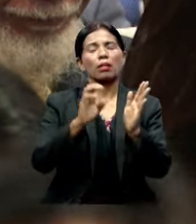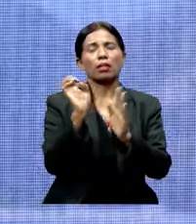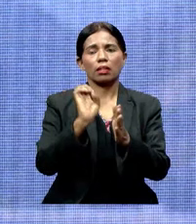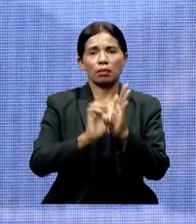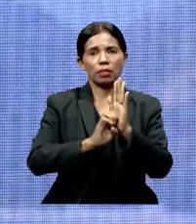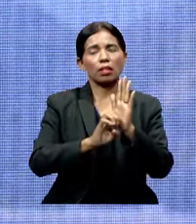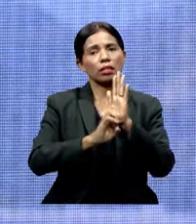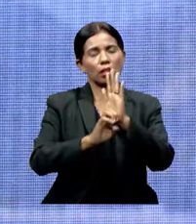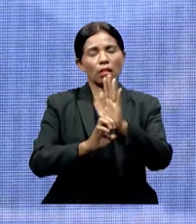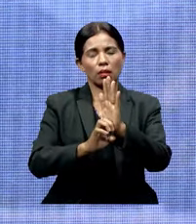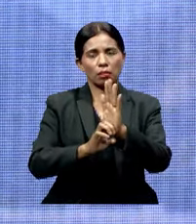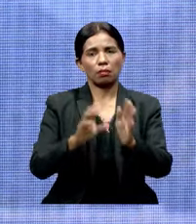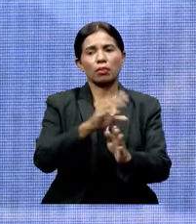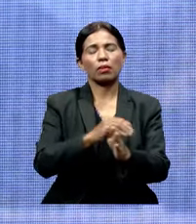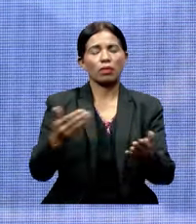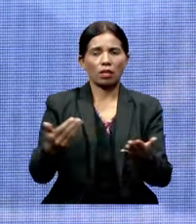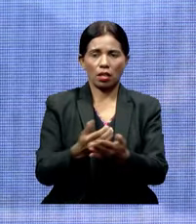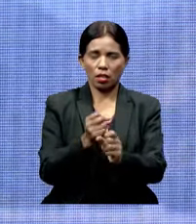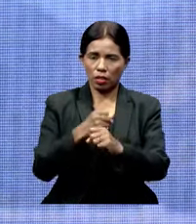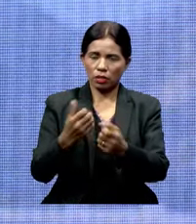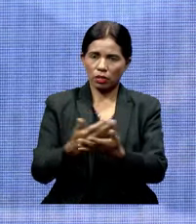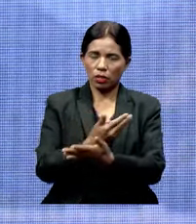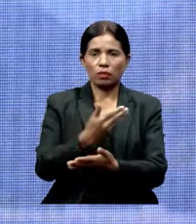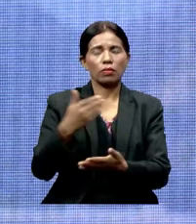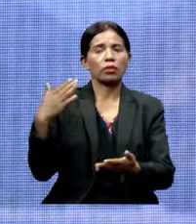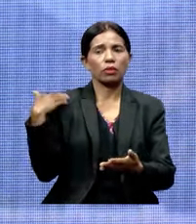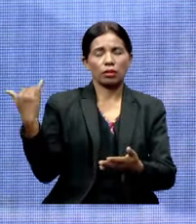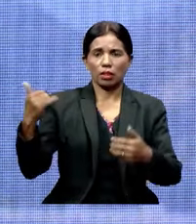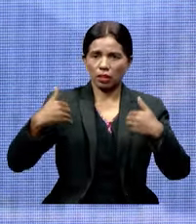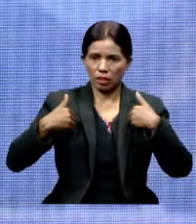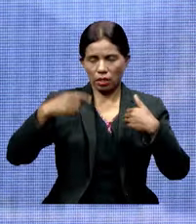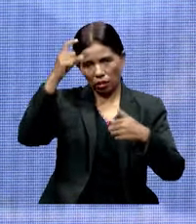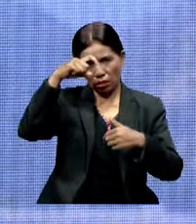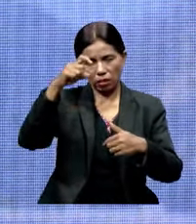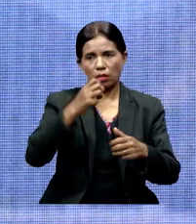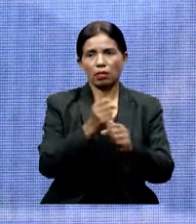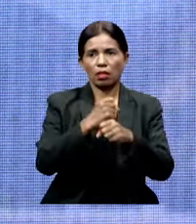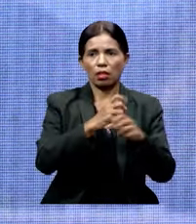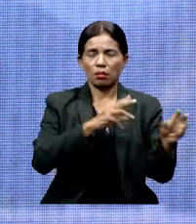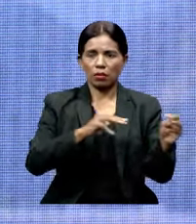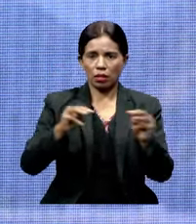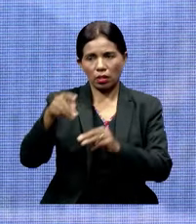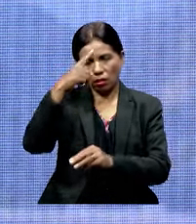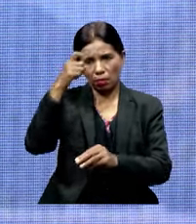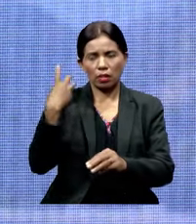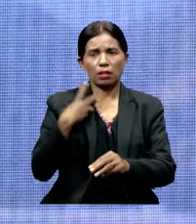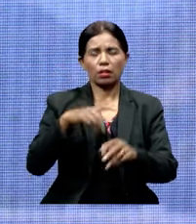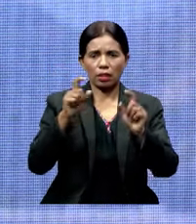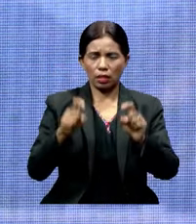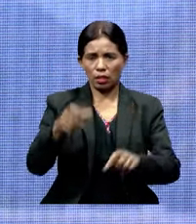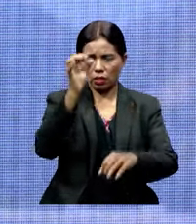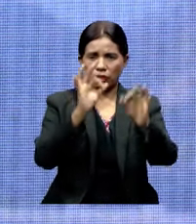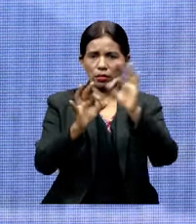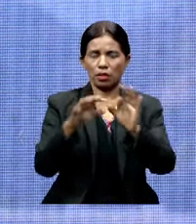modernus no inovadores. Nebe joven sira mak iha liu kapasidade atu halo mudansa ne. Tamane mak ita tenki fiar liu iha